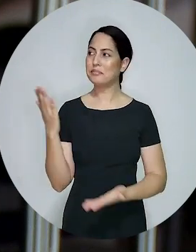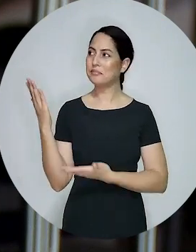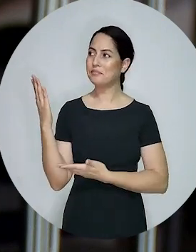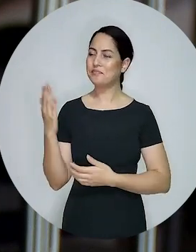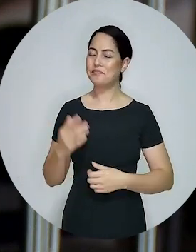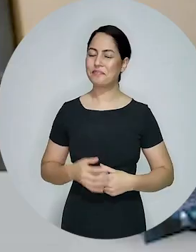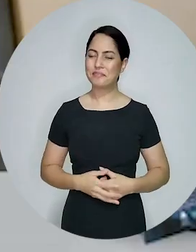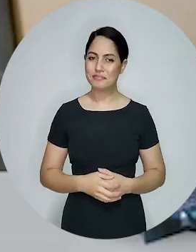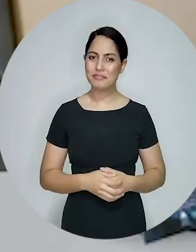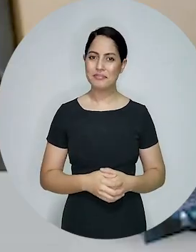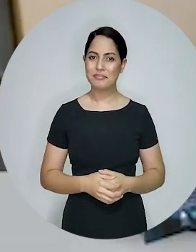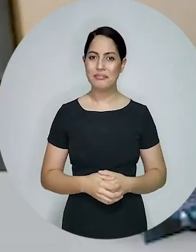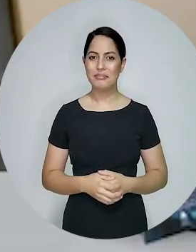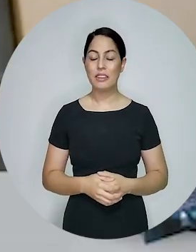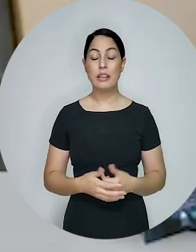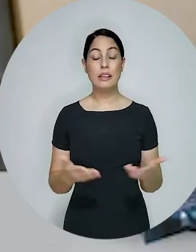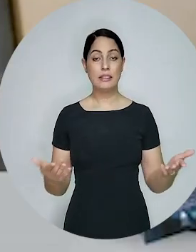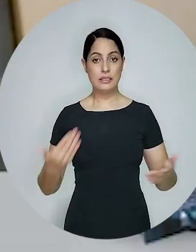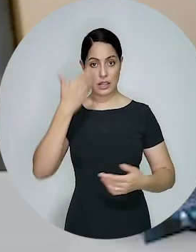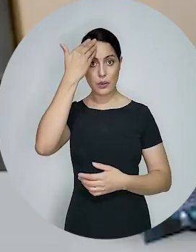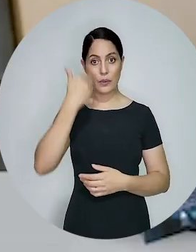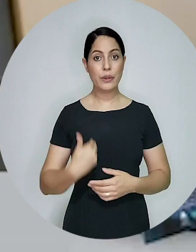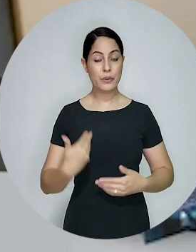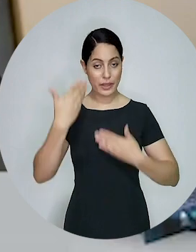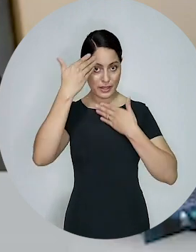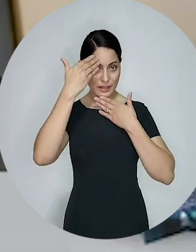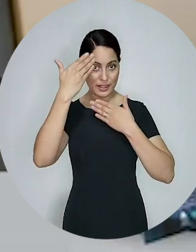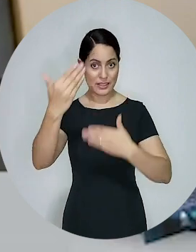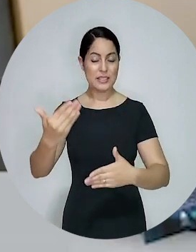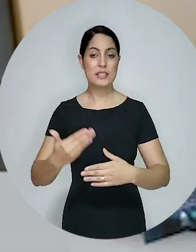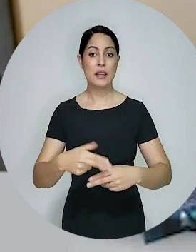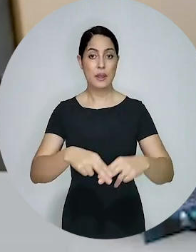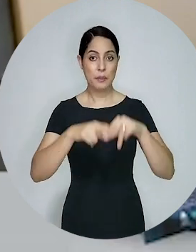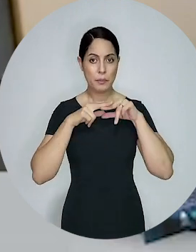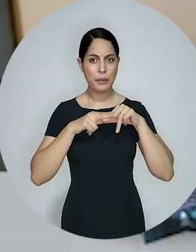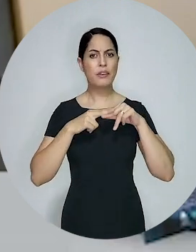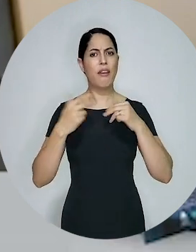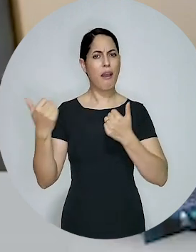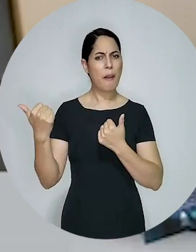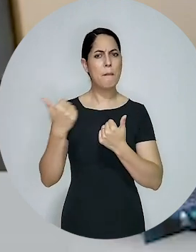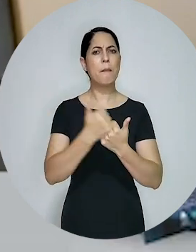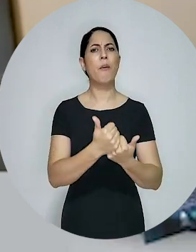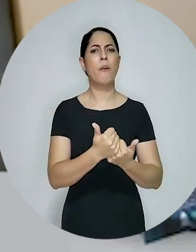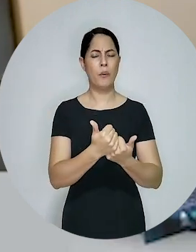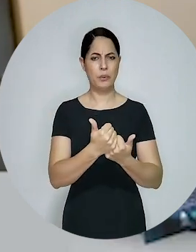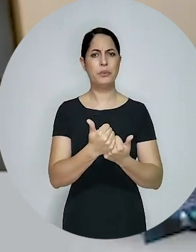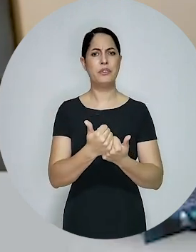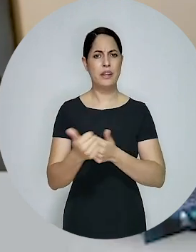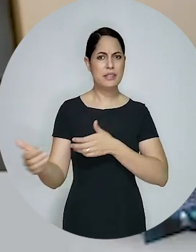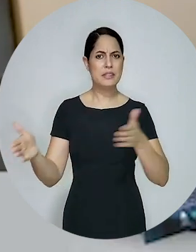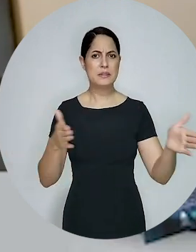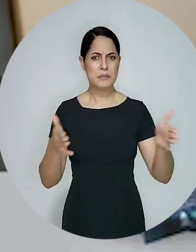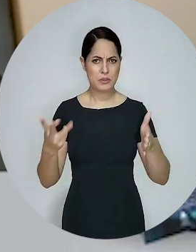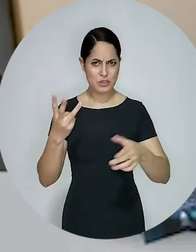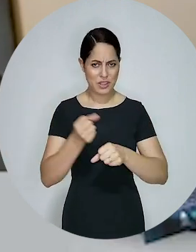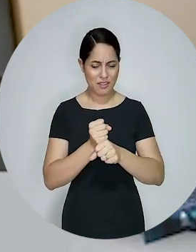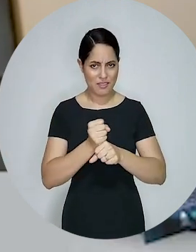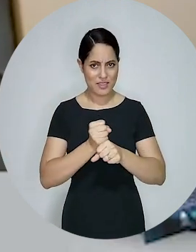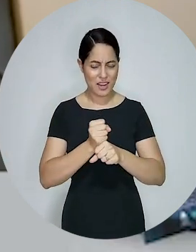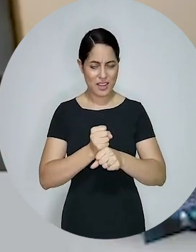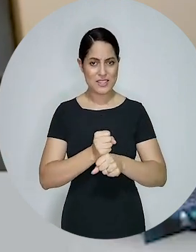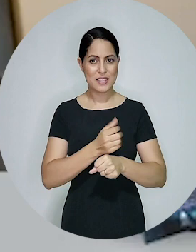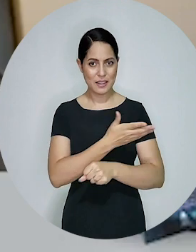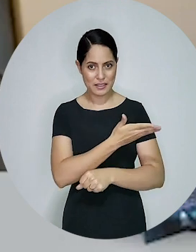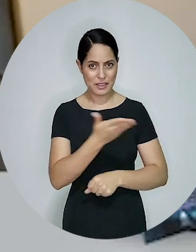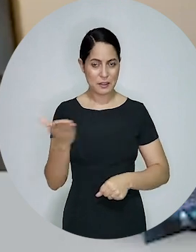advocacia. Eu queria fazer aqui um registro de agradecimento por toda a sua colaboração aí